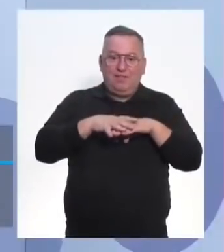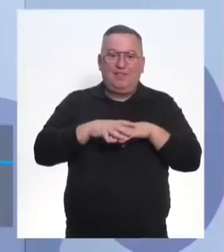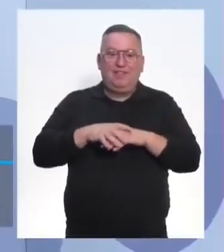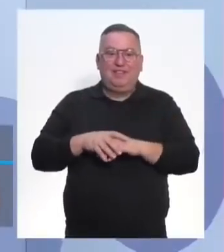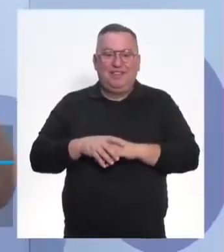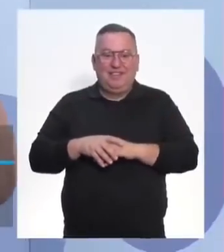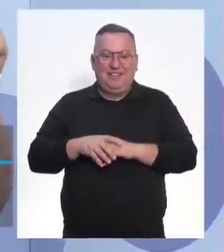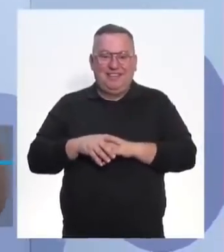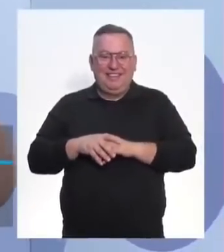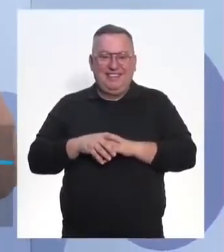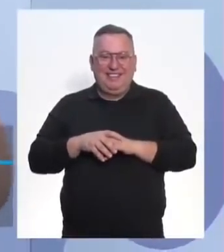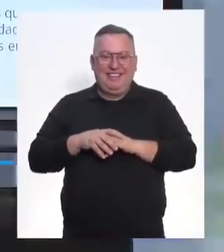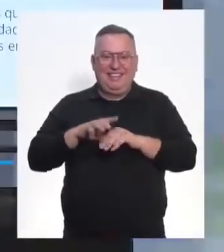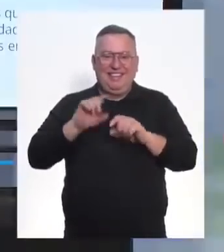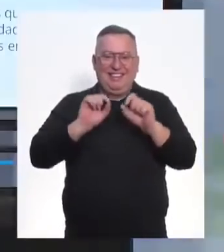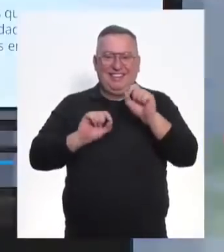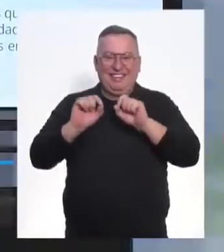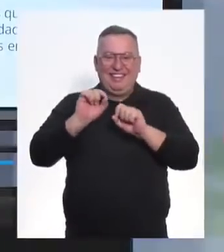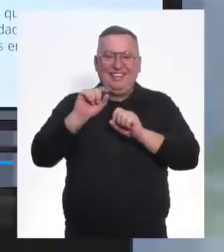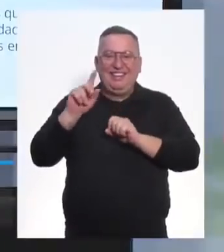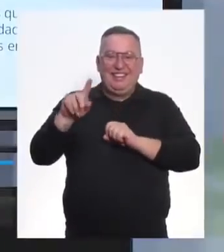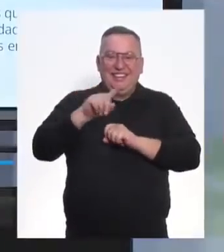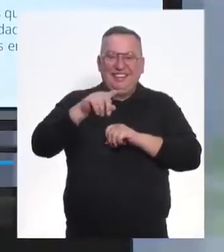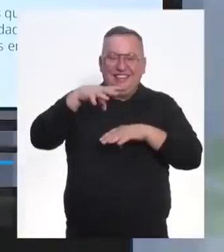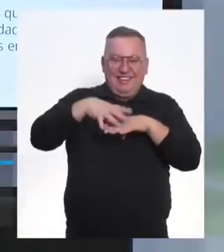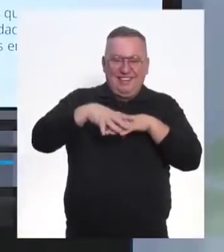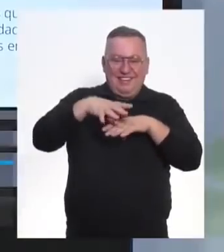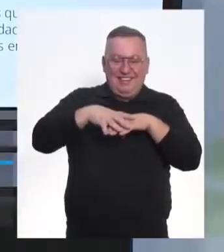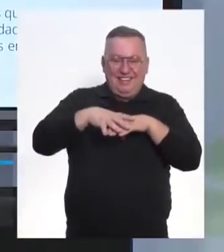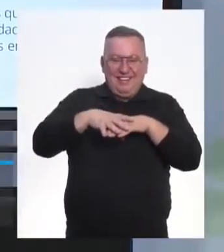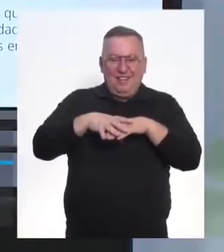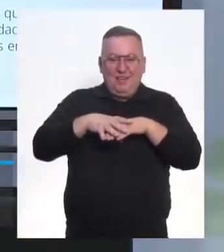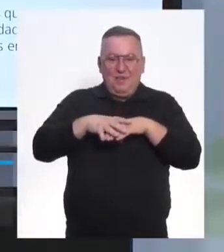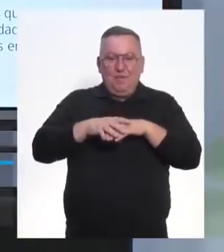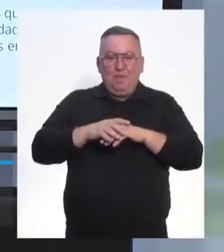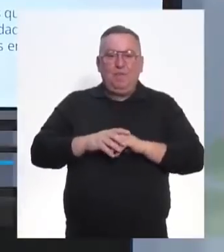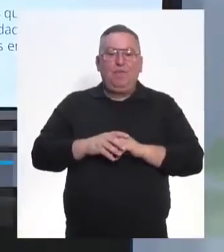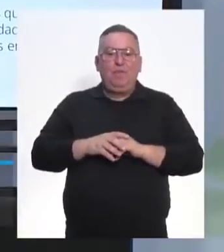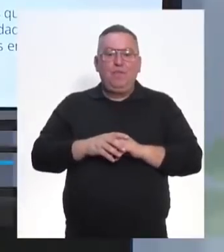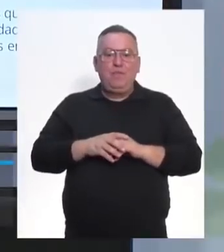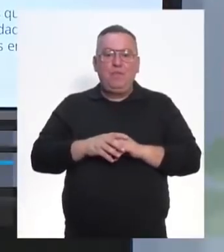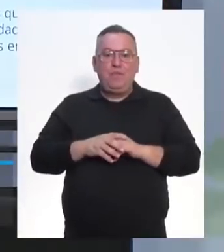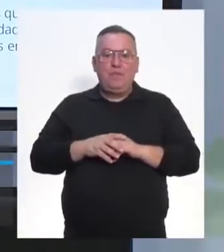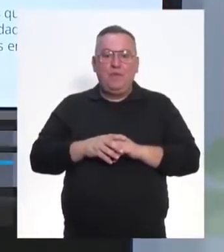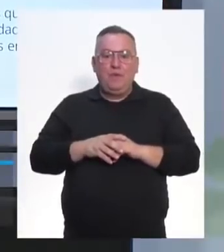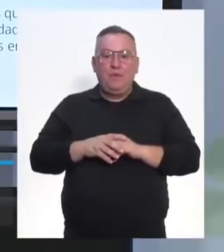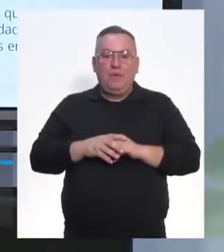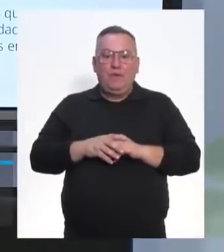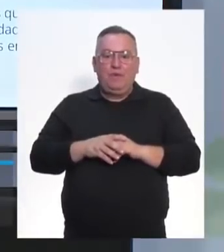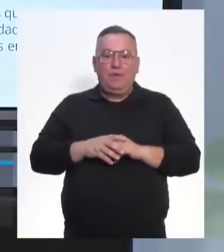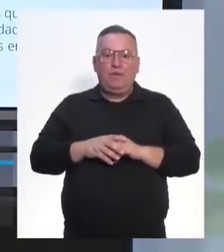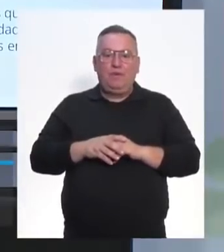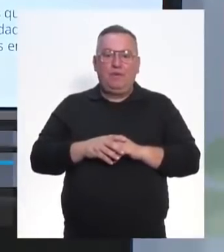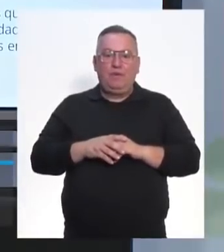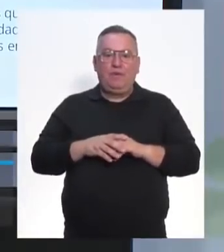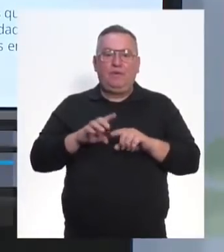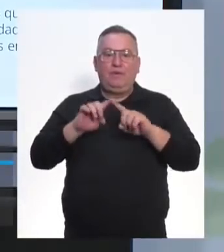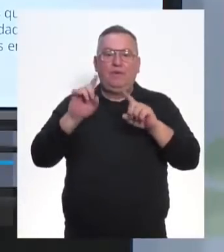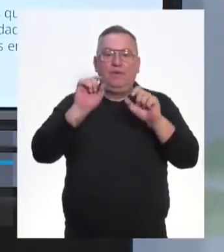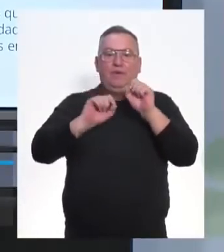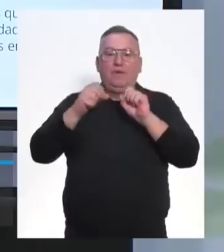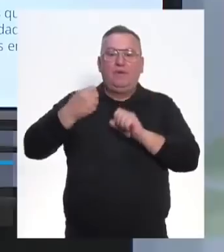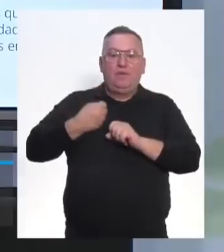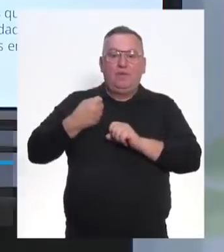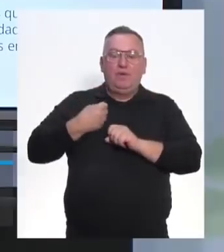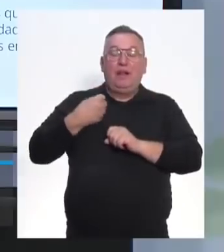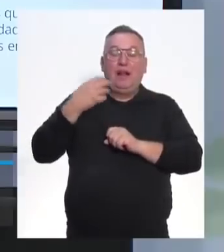de passagem. Então, aí o professor é um professor de matemática. Aí ele na casa, ele escreve assim, ó. No lugar do número da casa